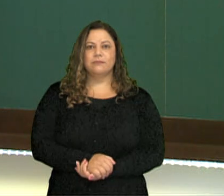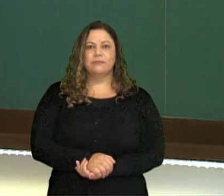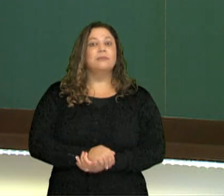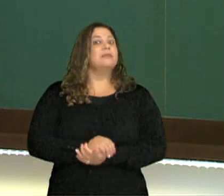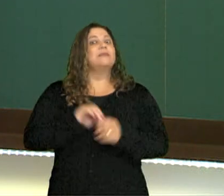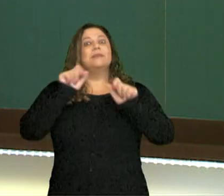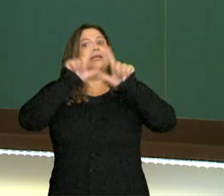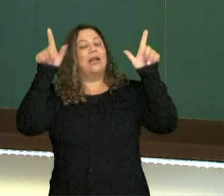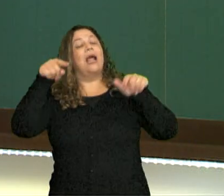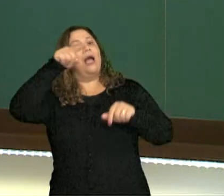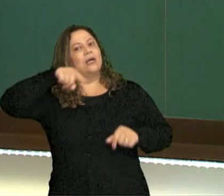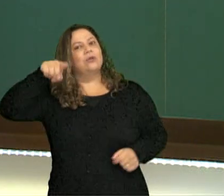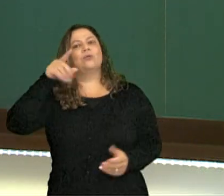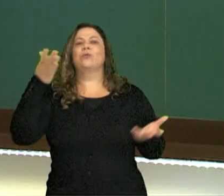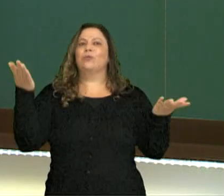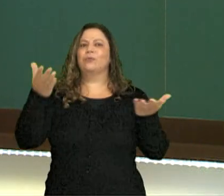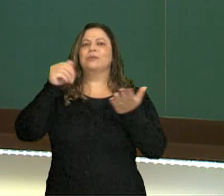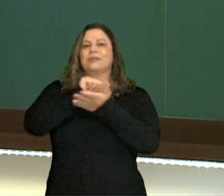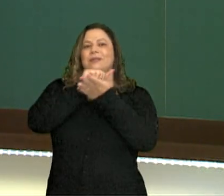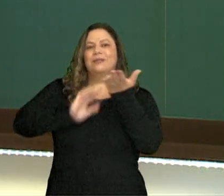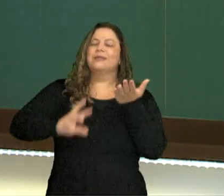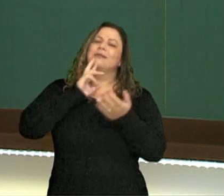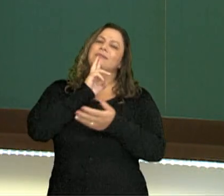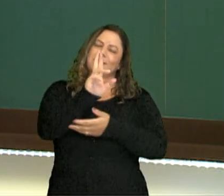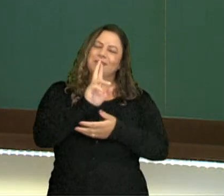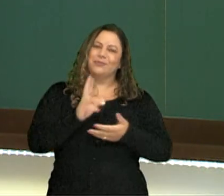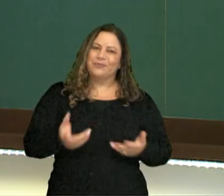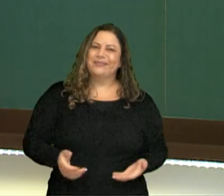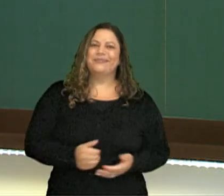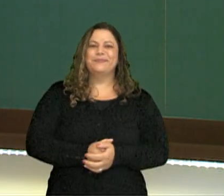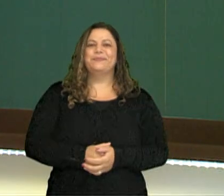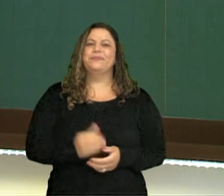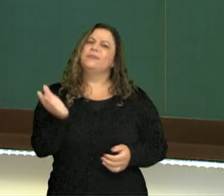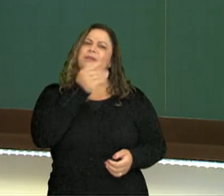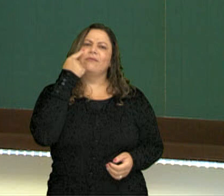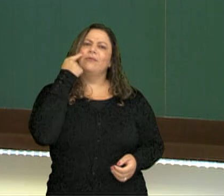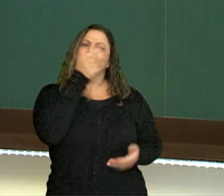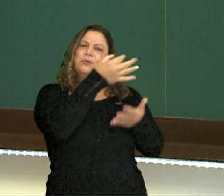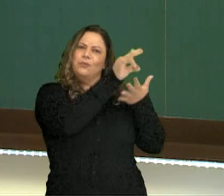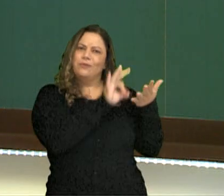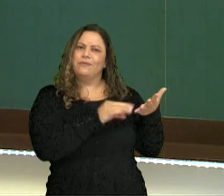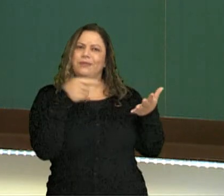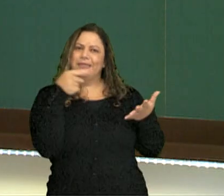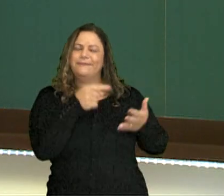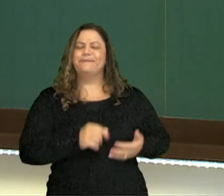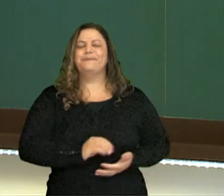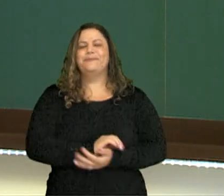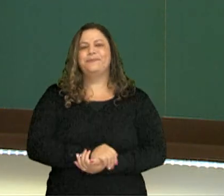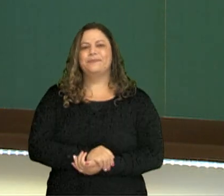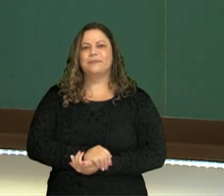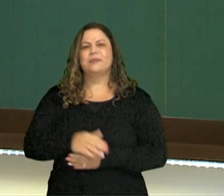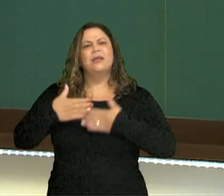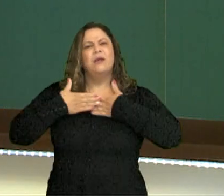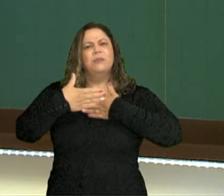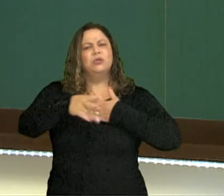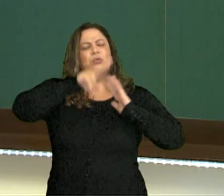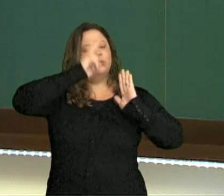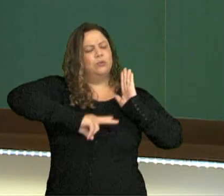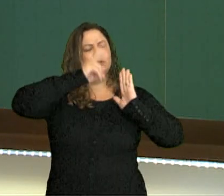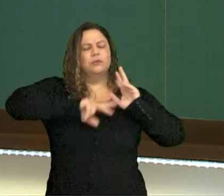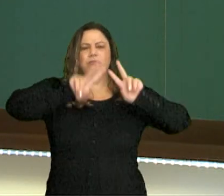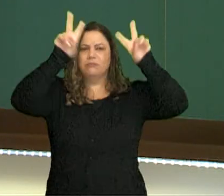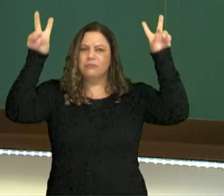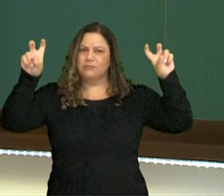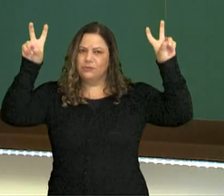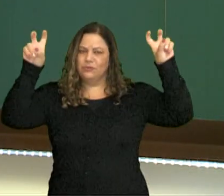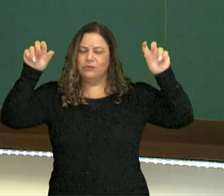Claro que você já finalizou a atividade, então bora lá conferir, ó. A partir do que se lê no título, manchete,